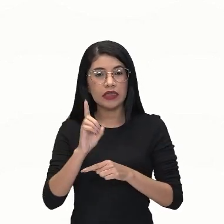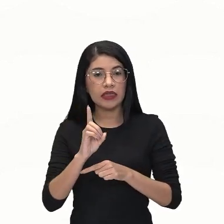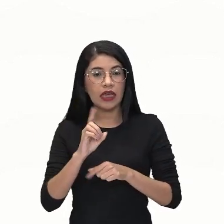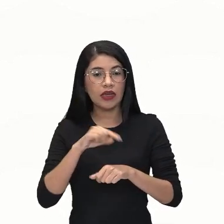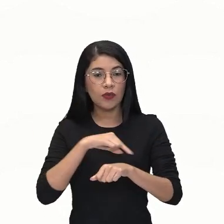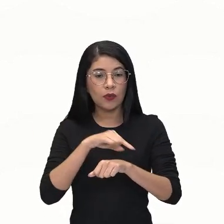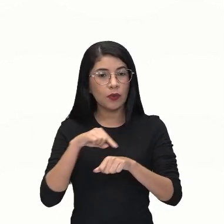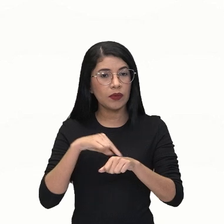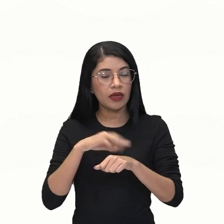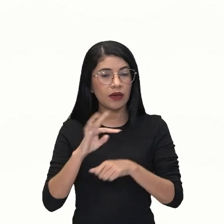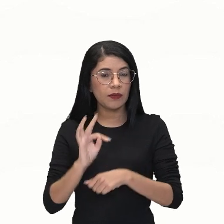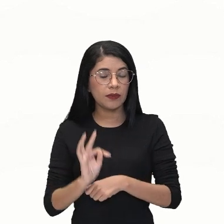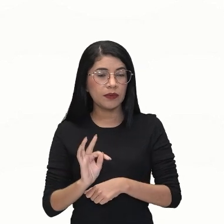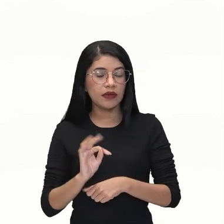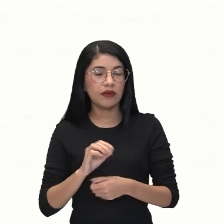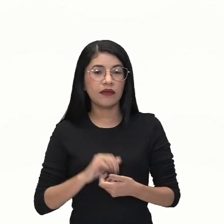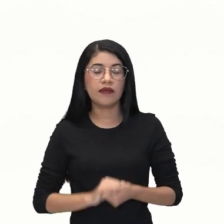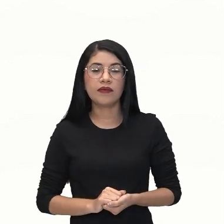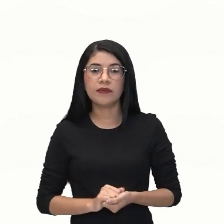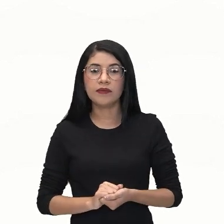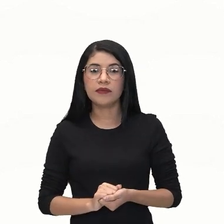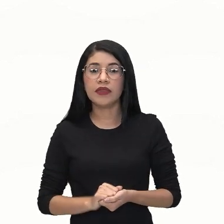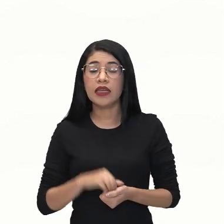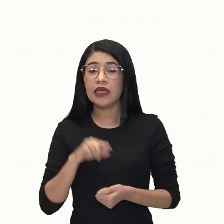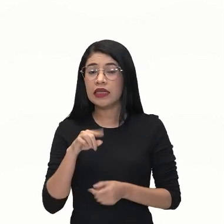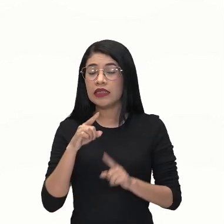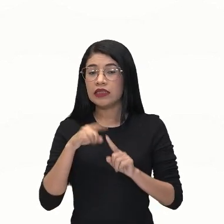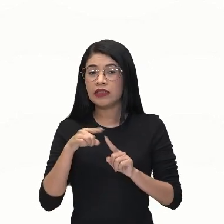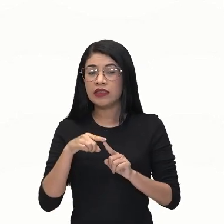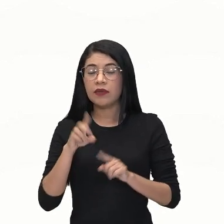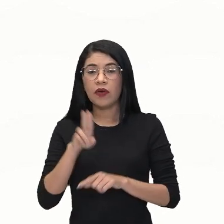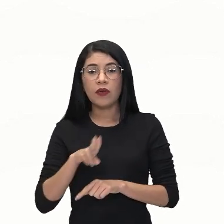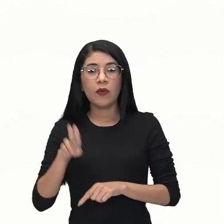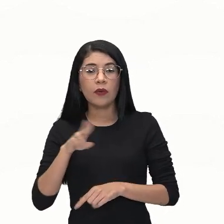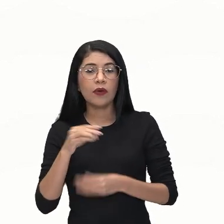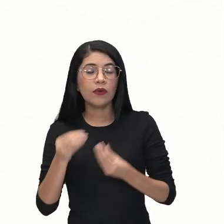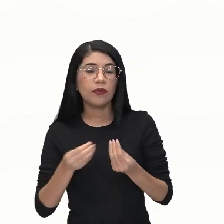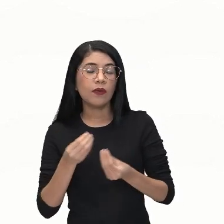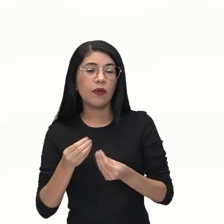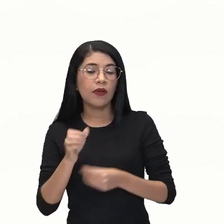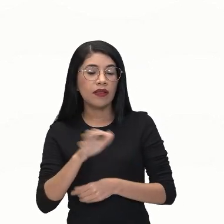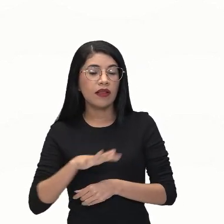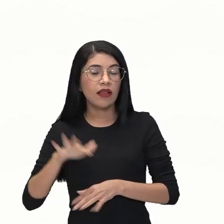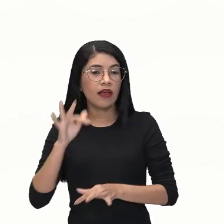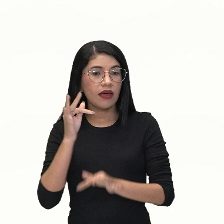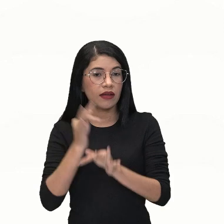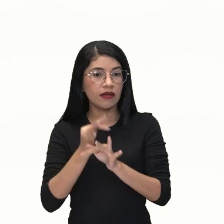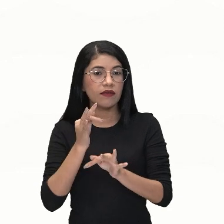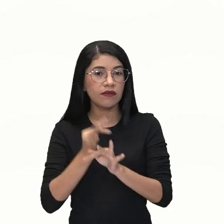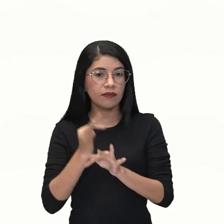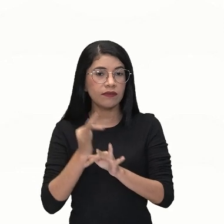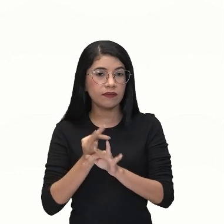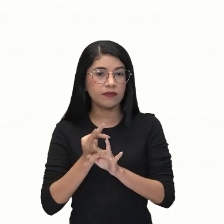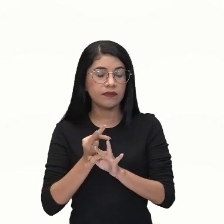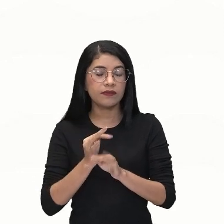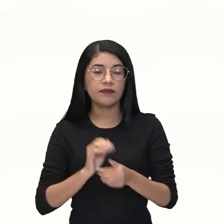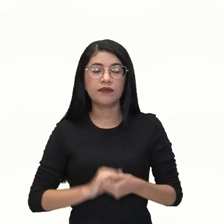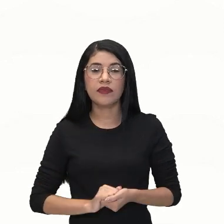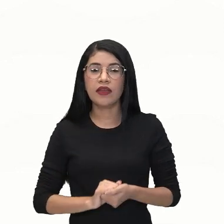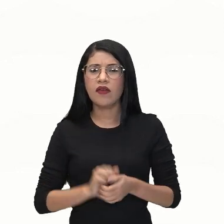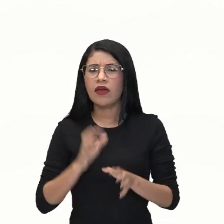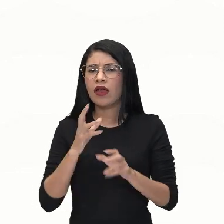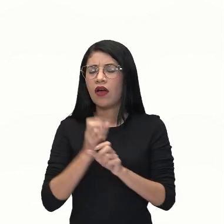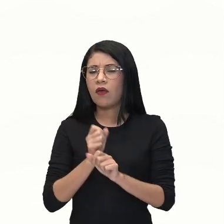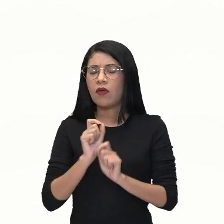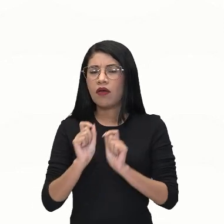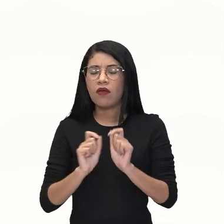tempo. Essa razão aqui, ela é muito utilizada dentro da física também, certo? Quando você vai